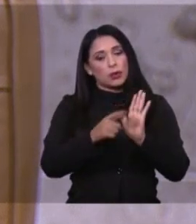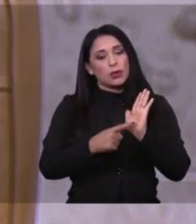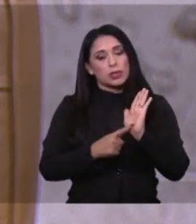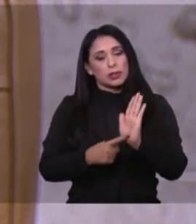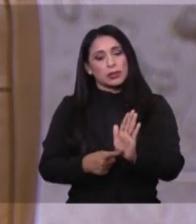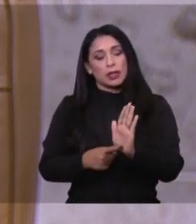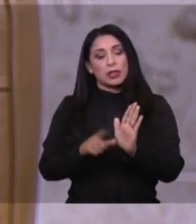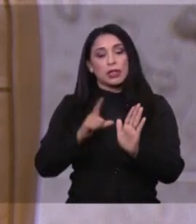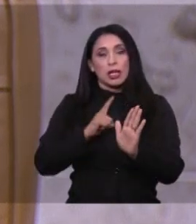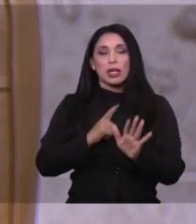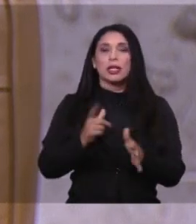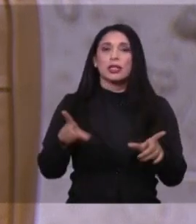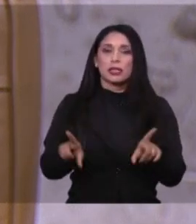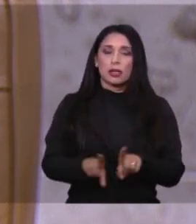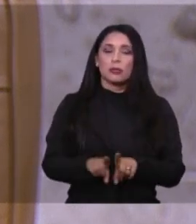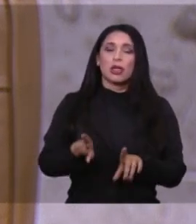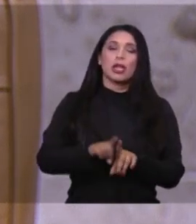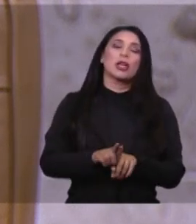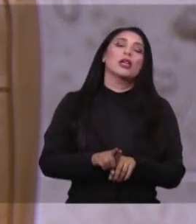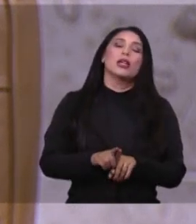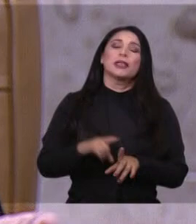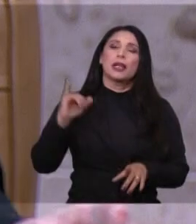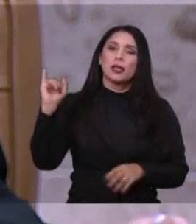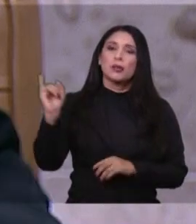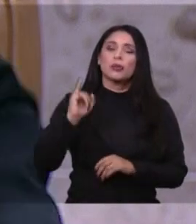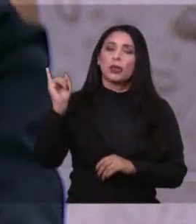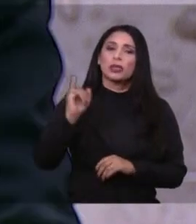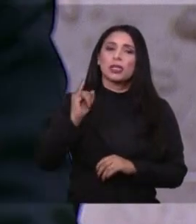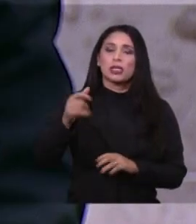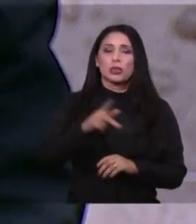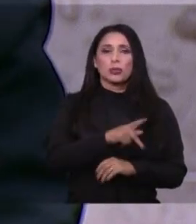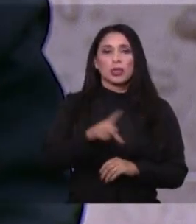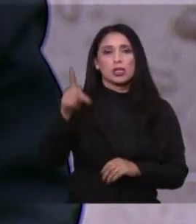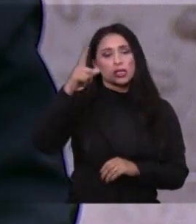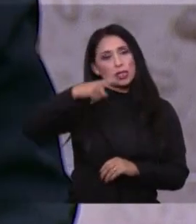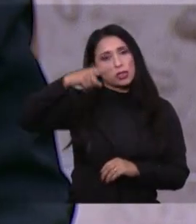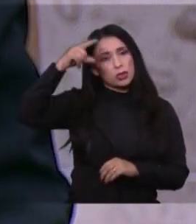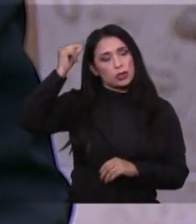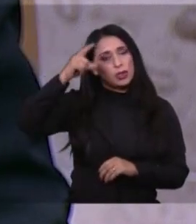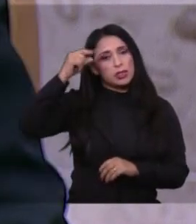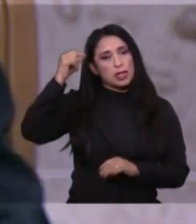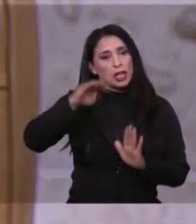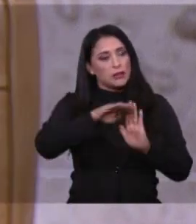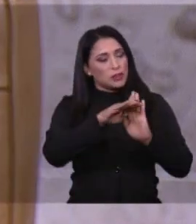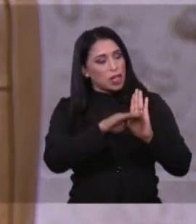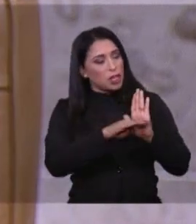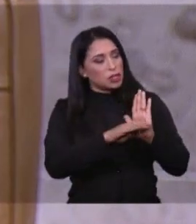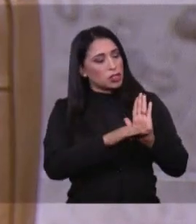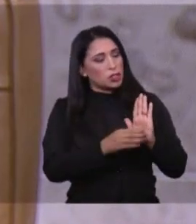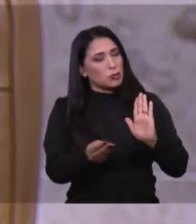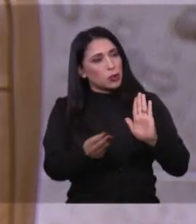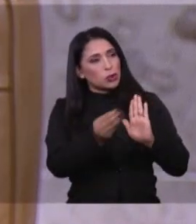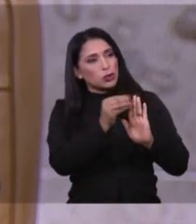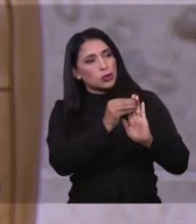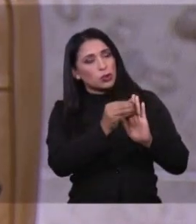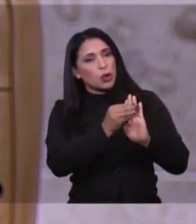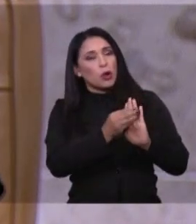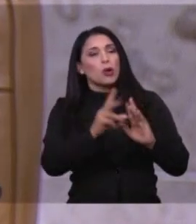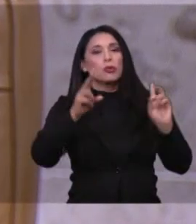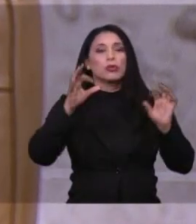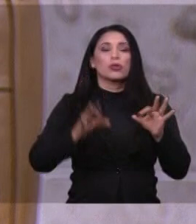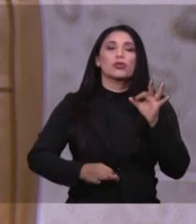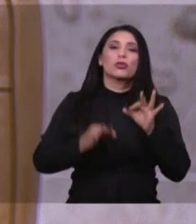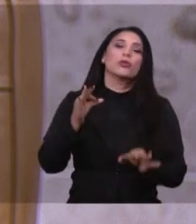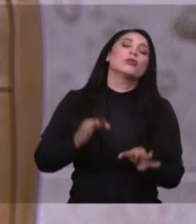do presidente desta egrégia Suprema Corte, que no exercício do seu poder de agenda, pauta para discussão e